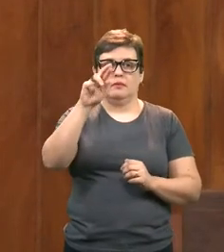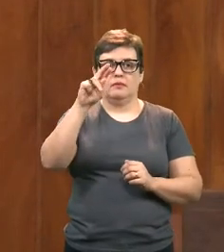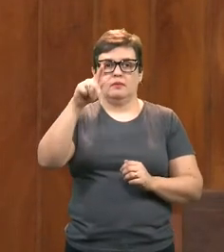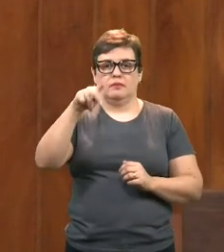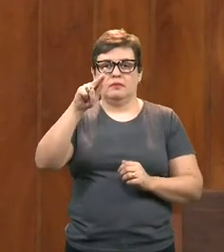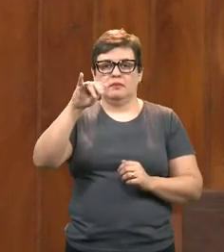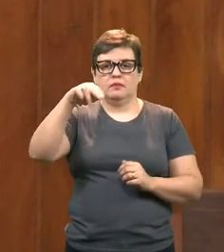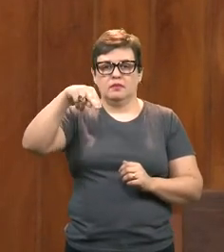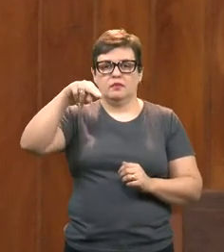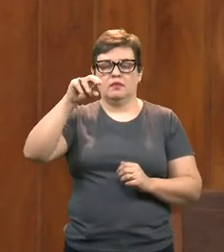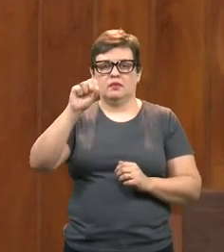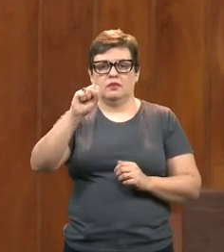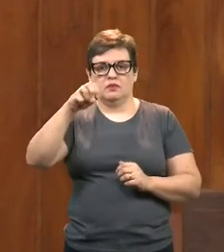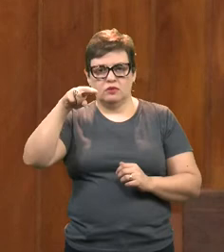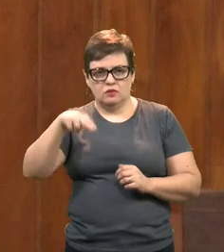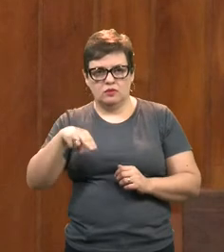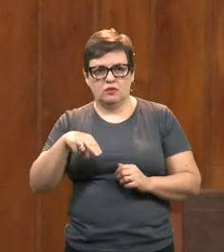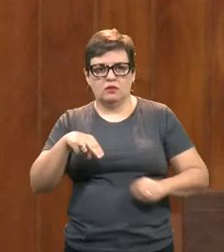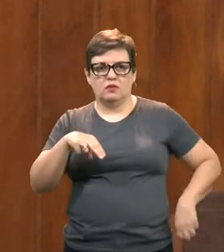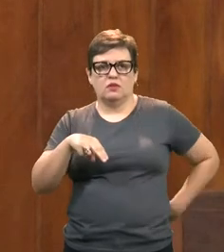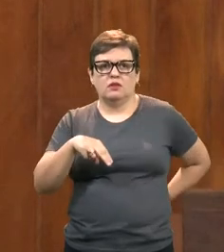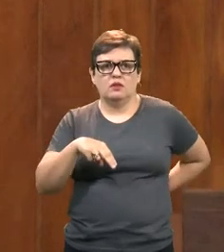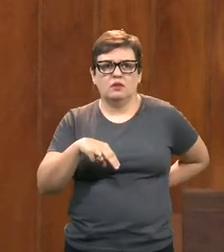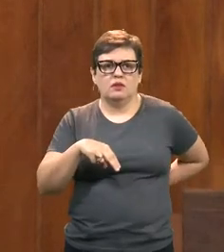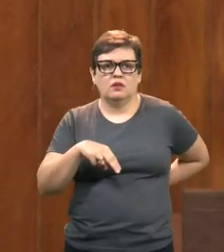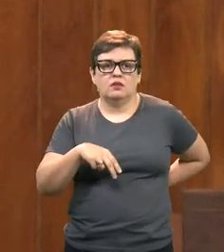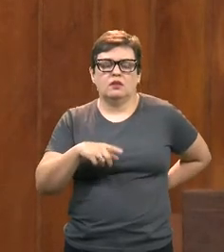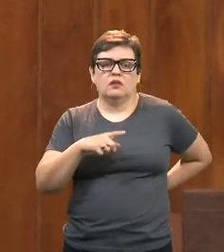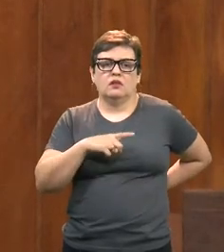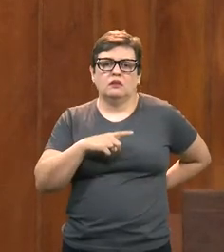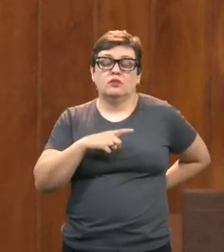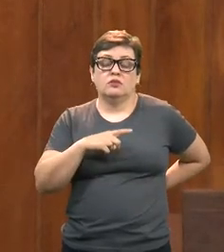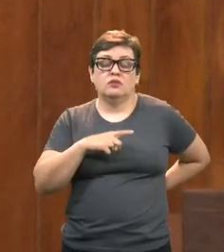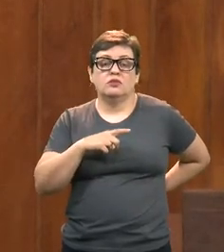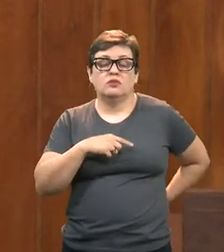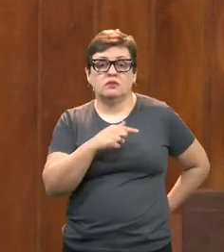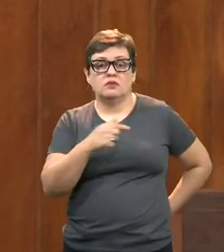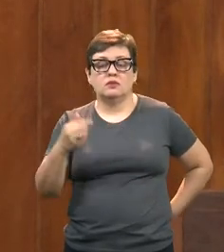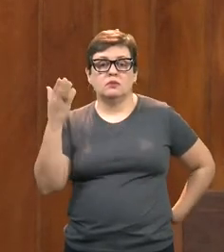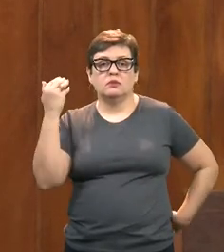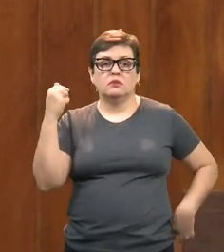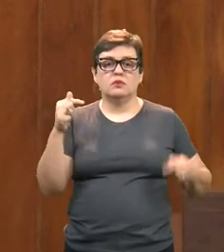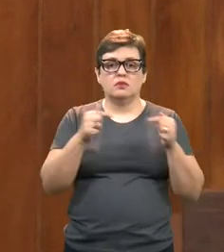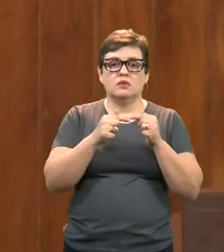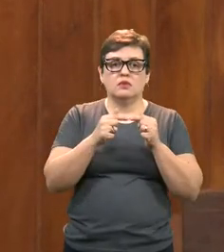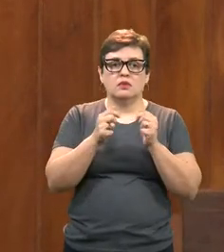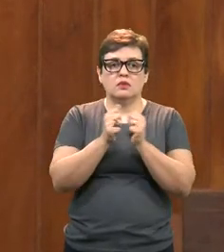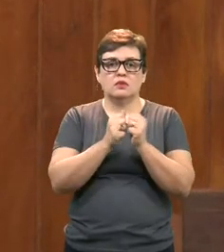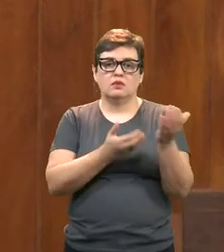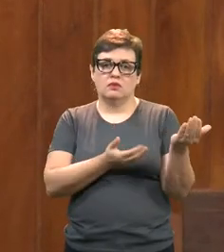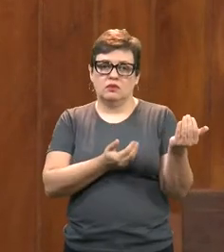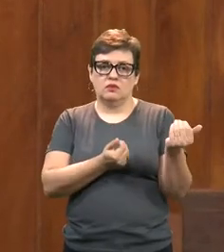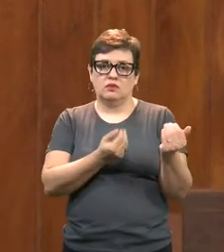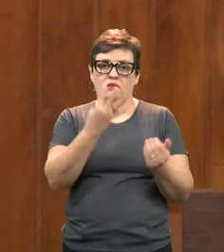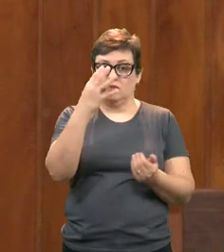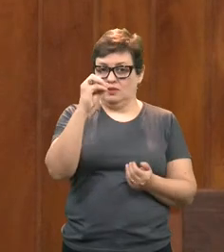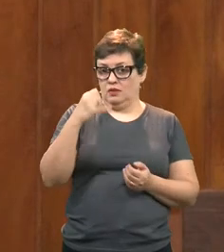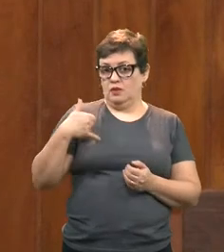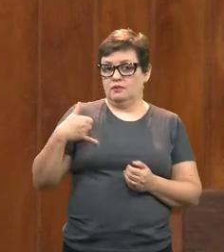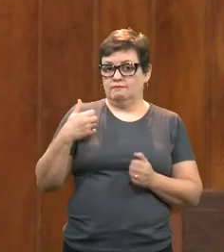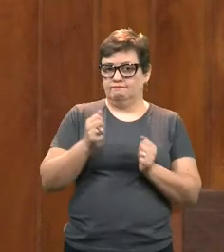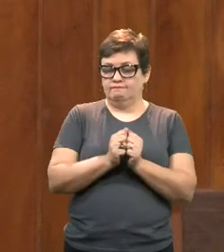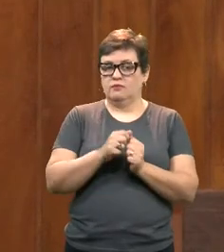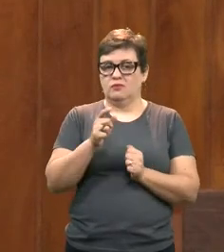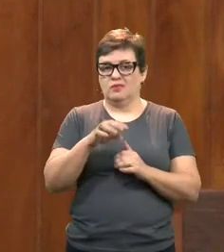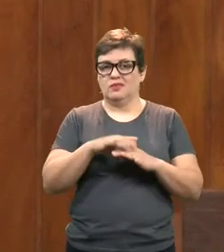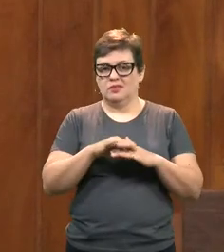muito agressiva. Semana passada eu também tive um contato, né, de um jovem de 40 anos com